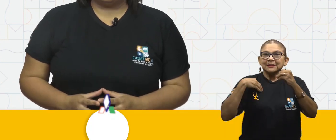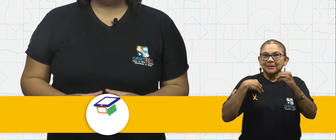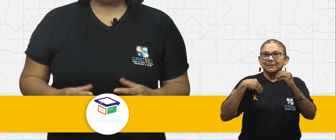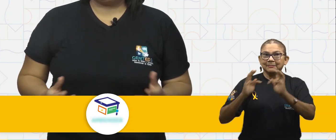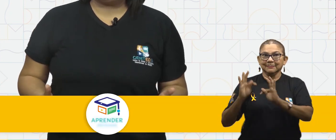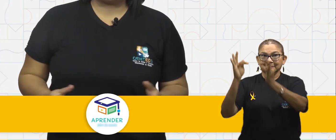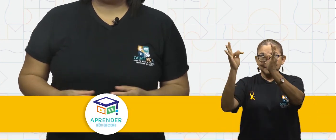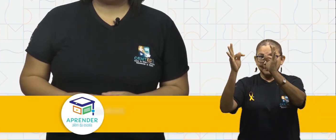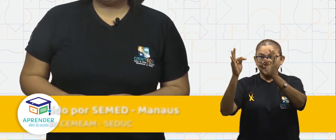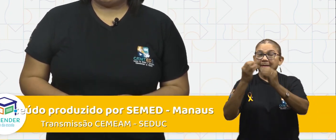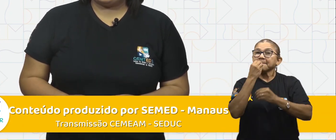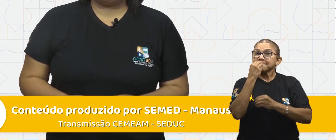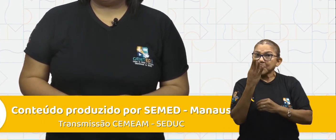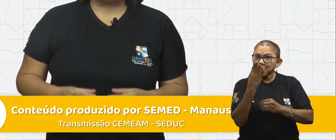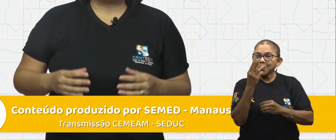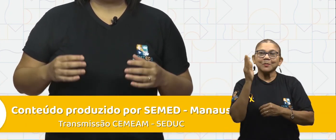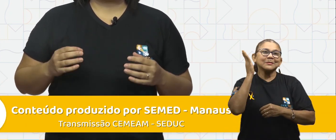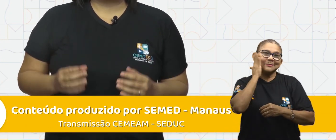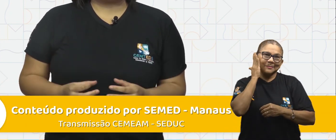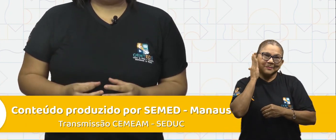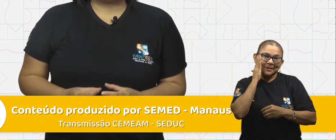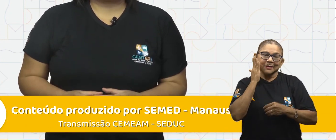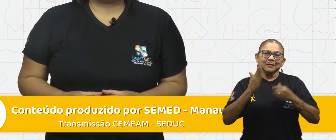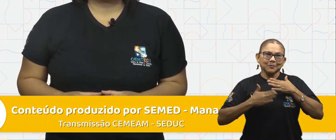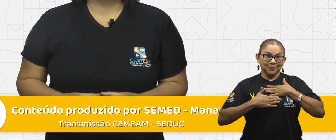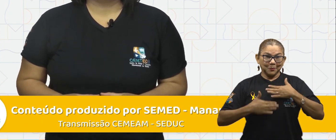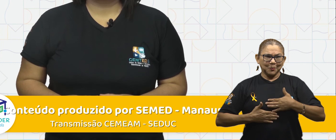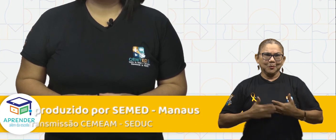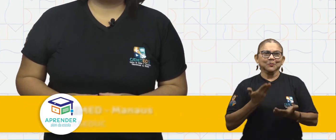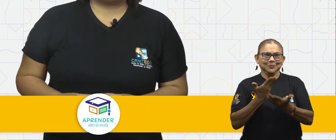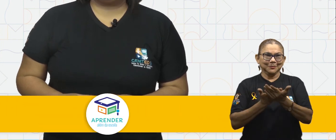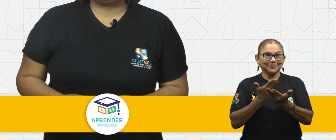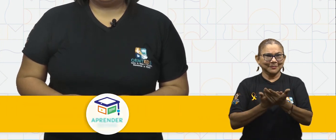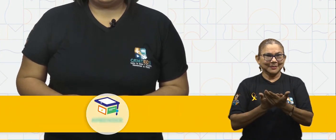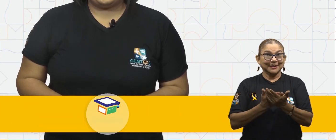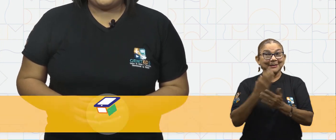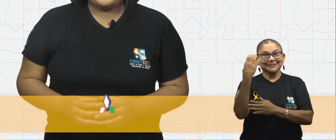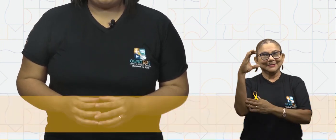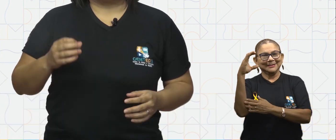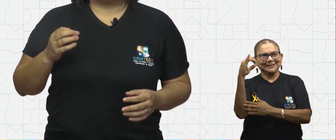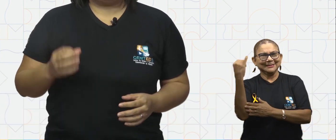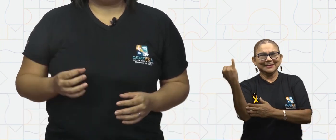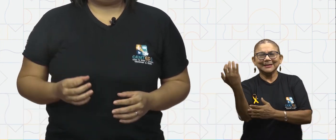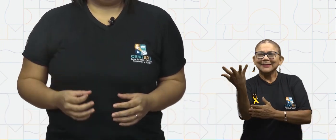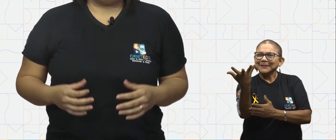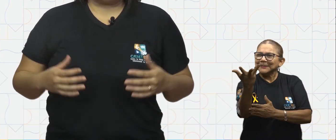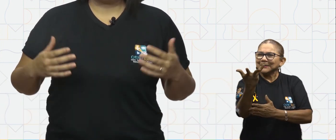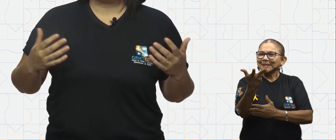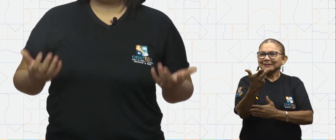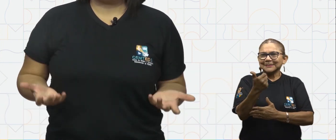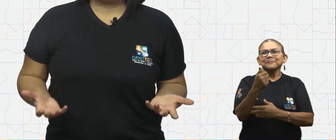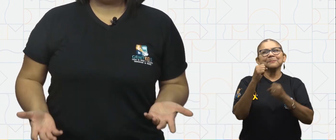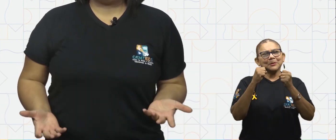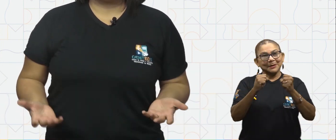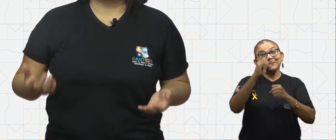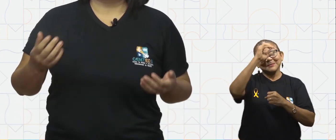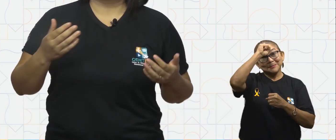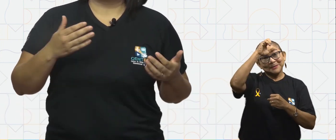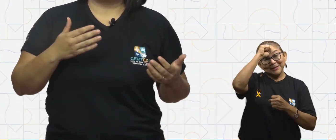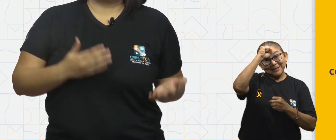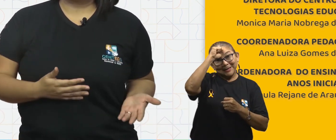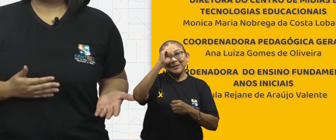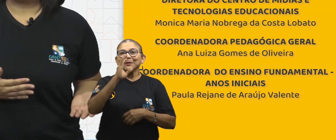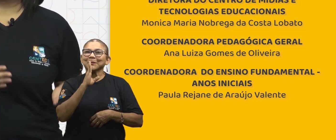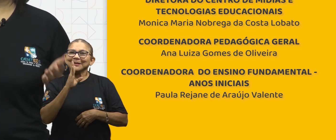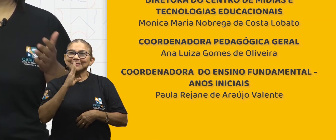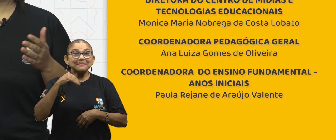nosso mundo e nosso corpo, não é mesmo? A ciência é muito interessante, não é? Podemos aprender e conhecer mais